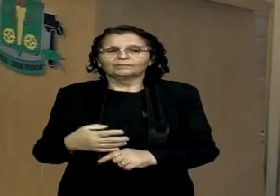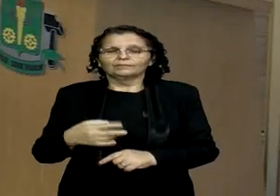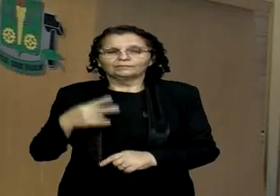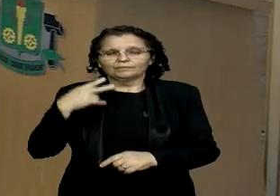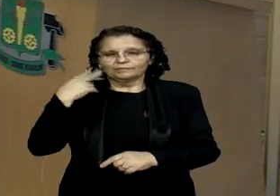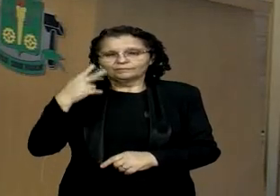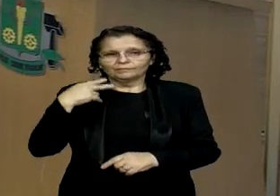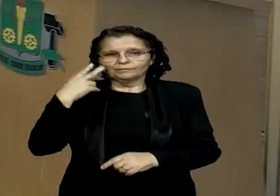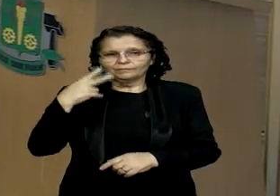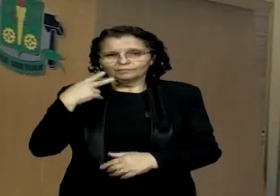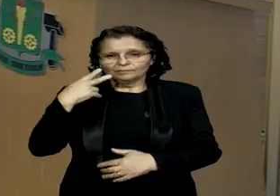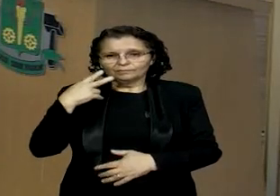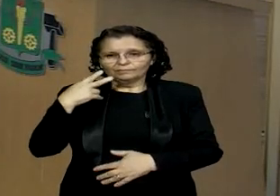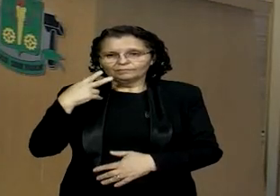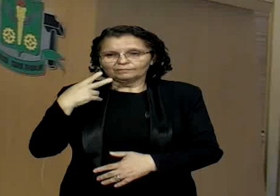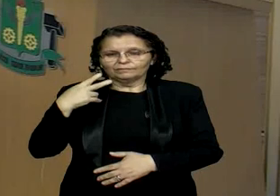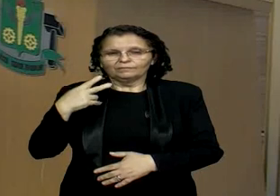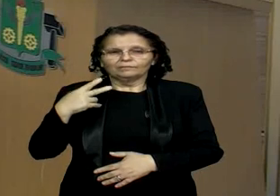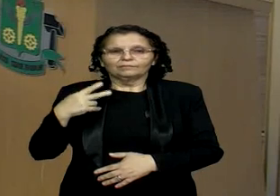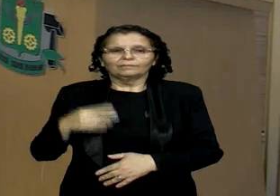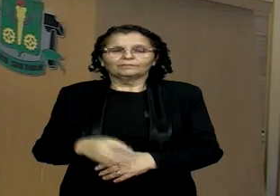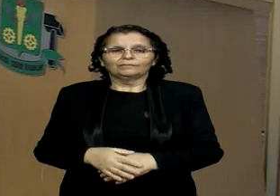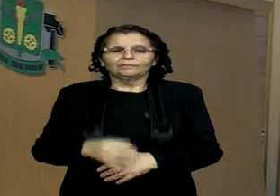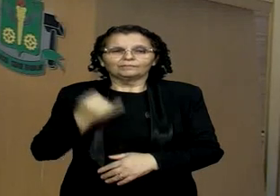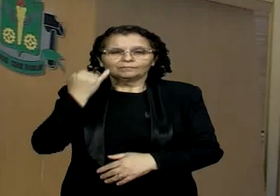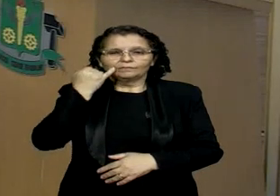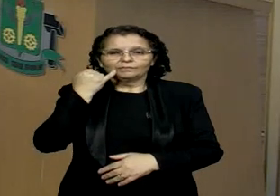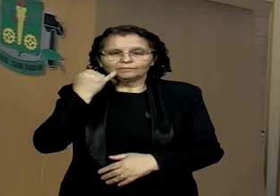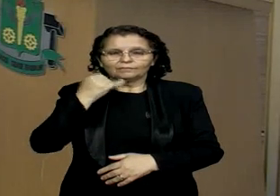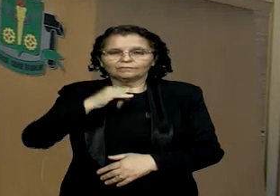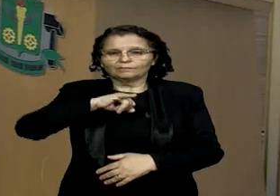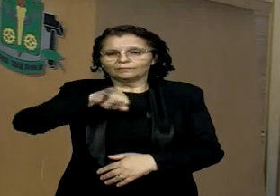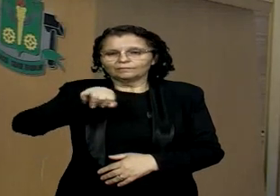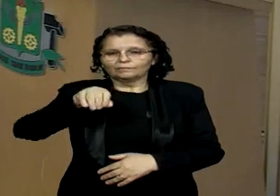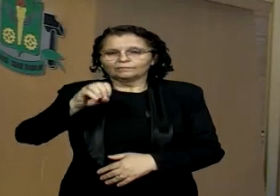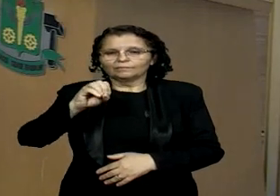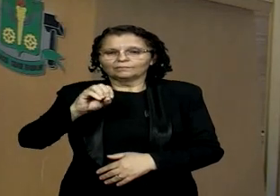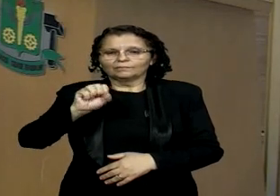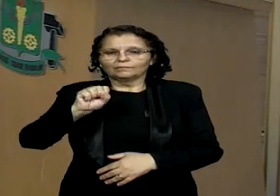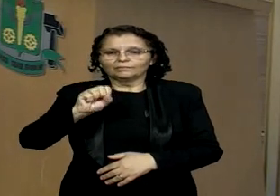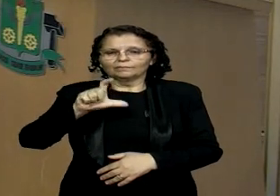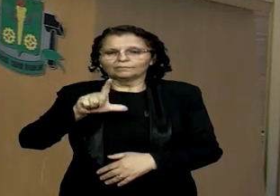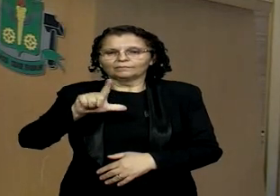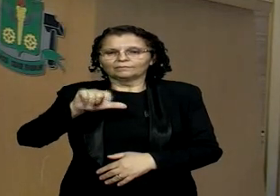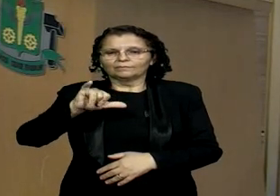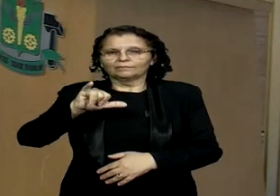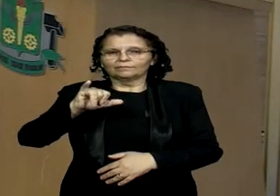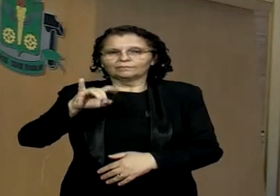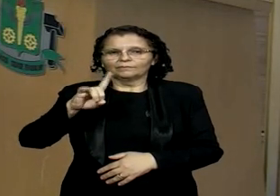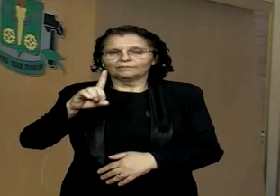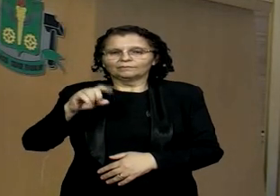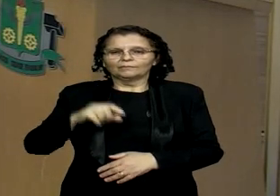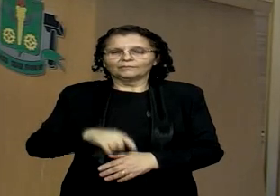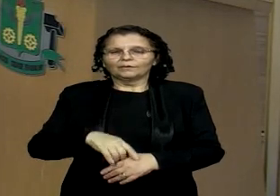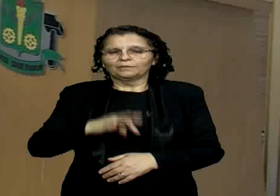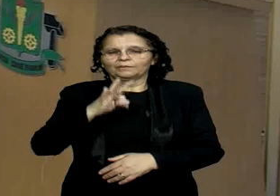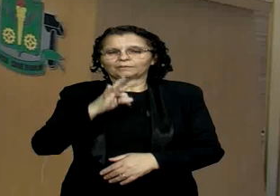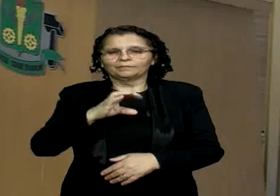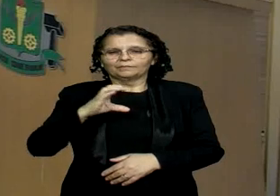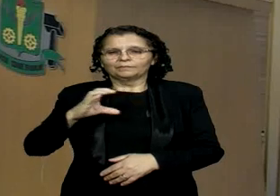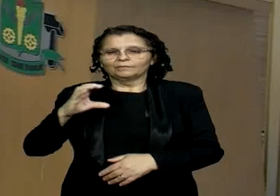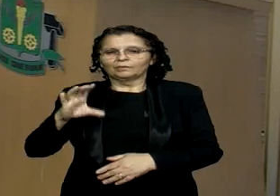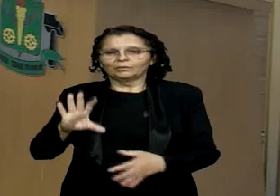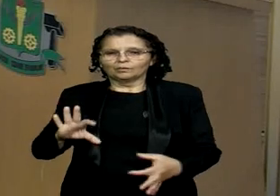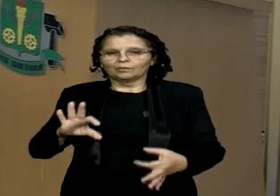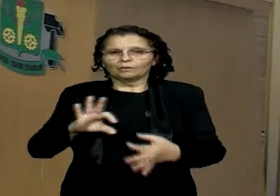da nobre vereadora Juliana Dativós, para Josileide Sátiro Queiroz, pelo seu TCC sobre o contexto do